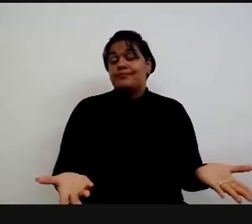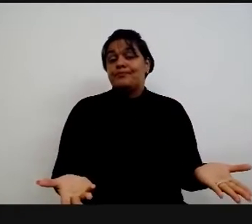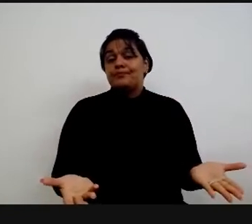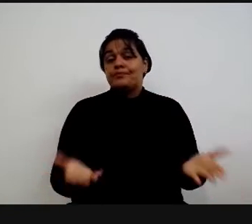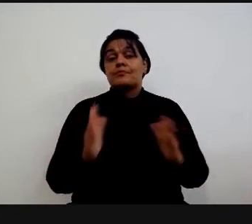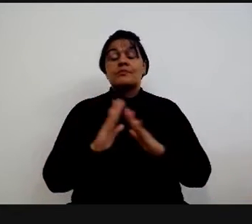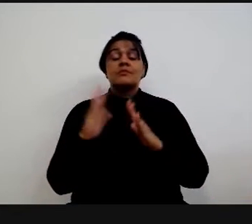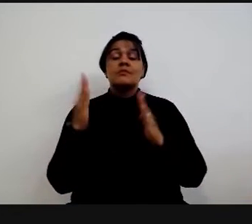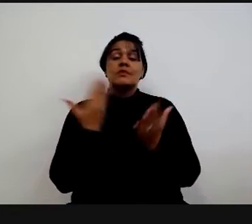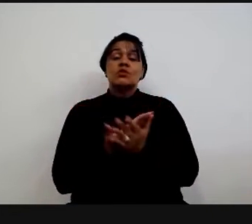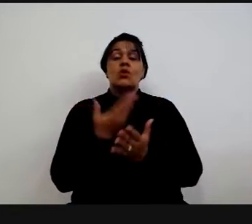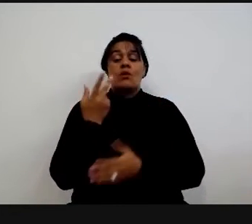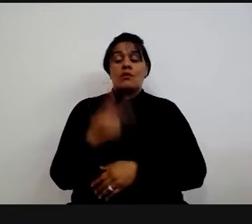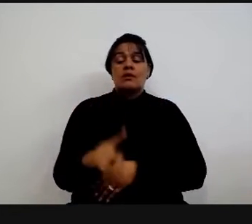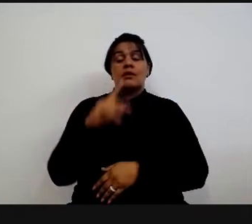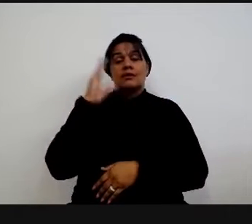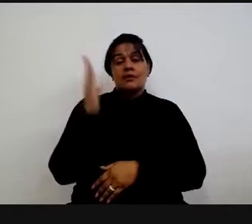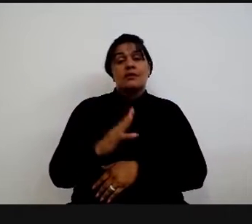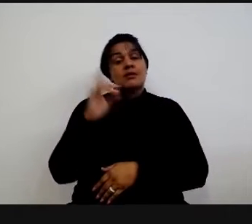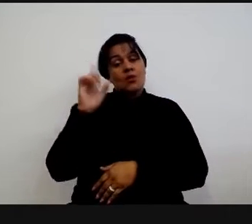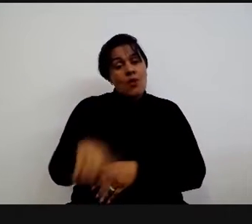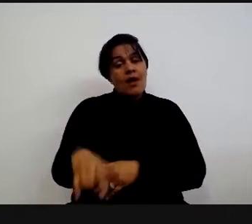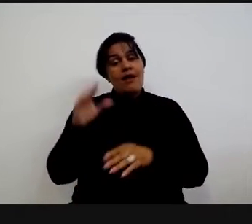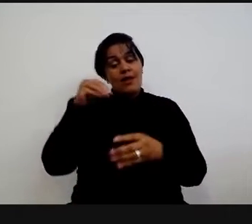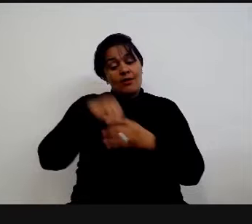Escola no país virou refeitório.